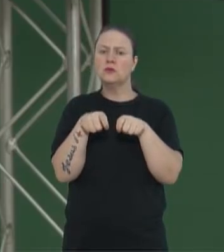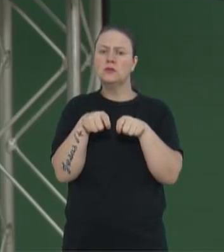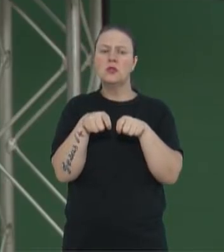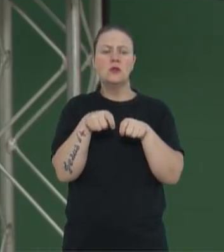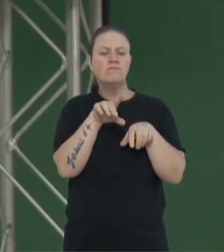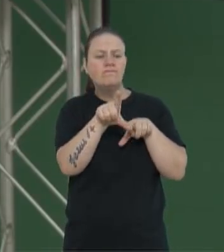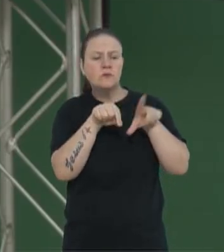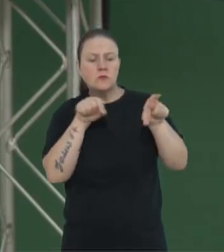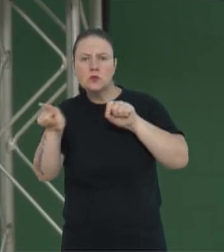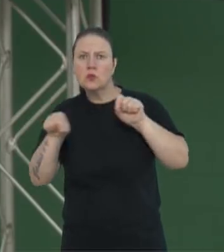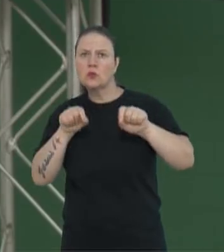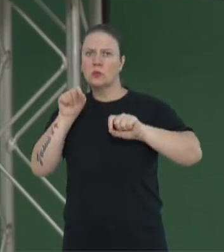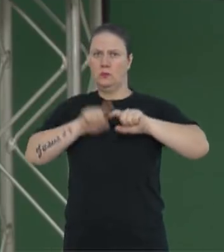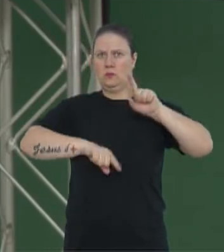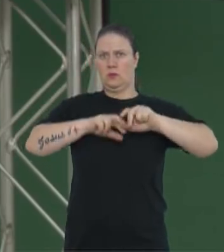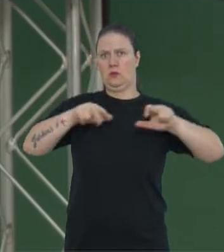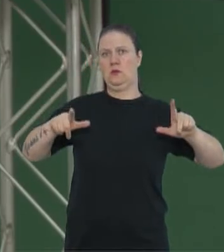arte.